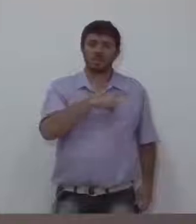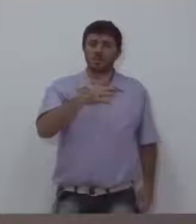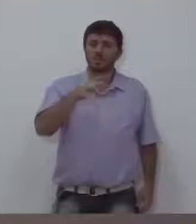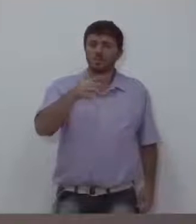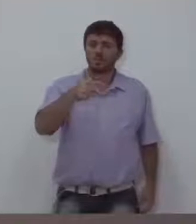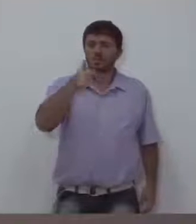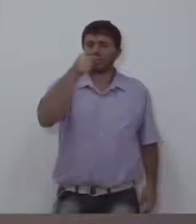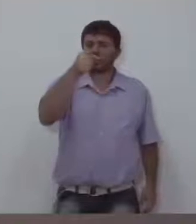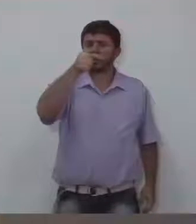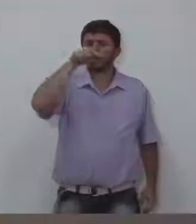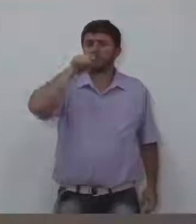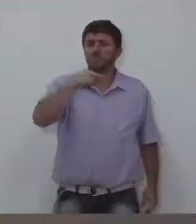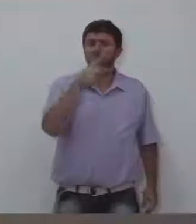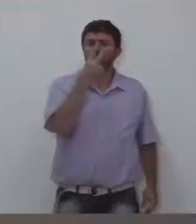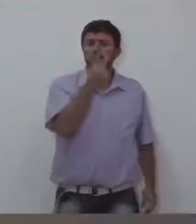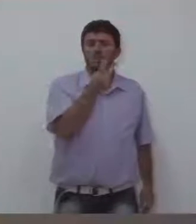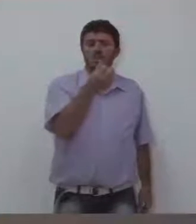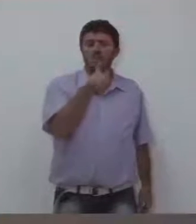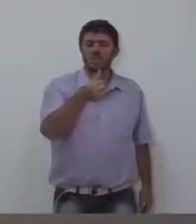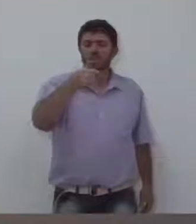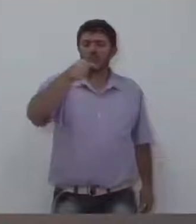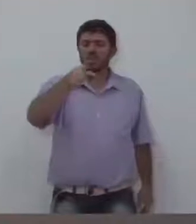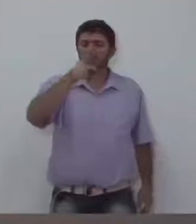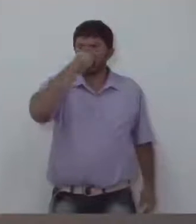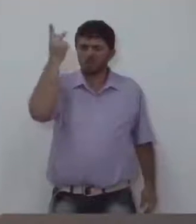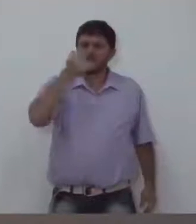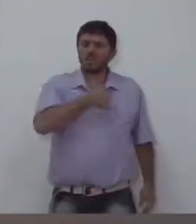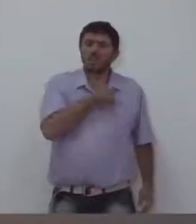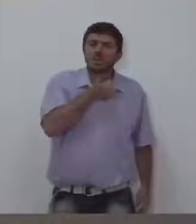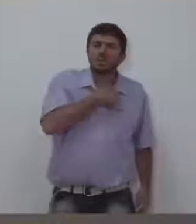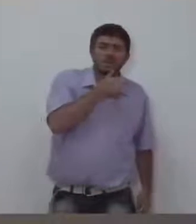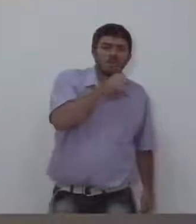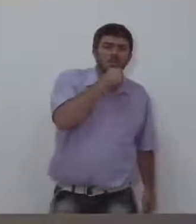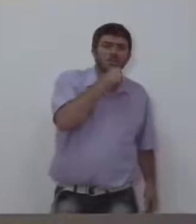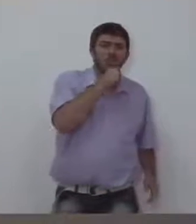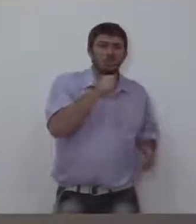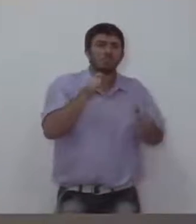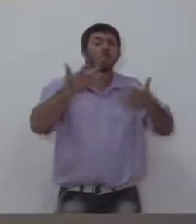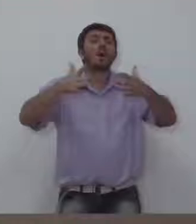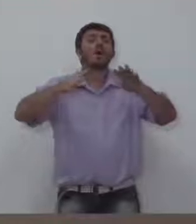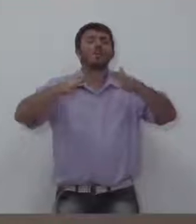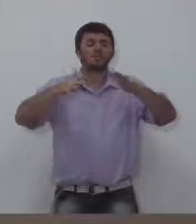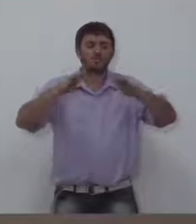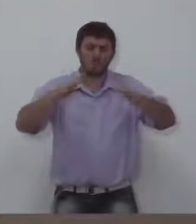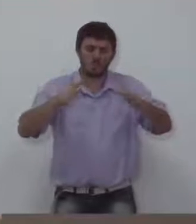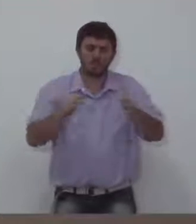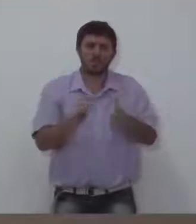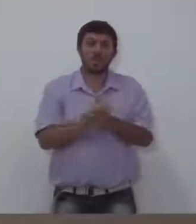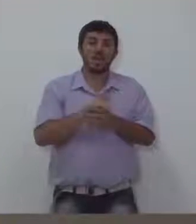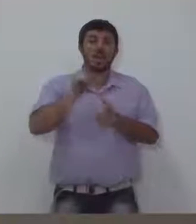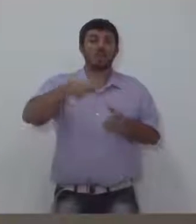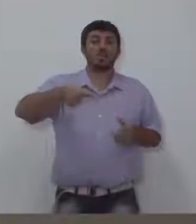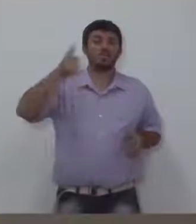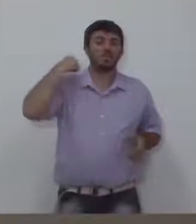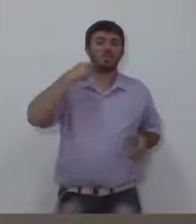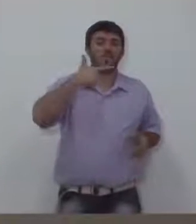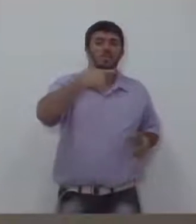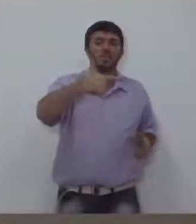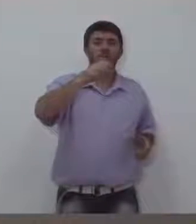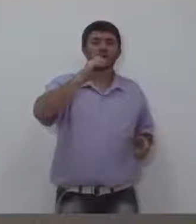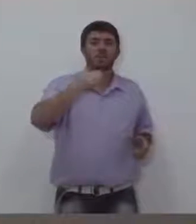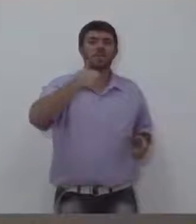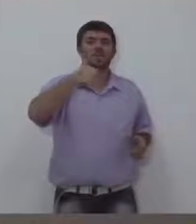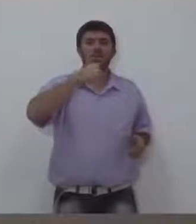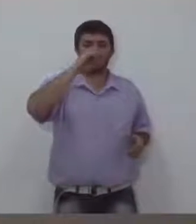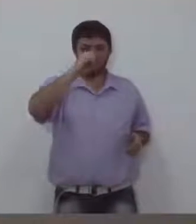7.267 idosos. Está defasado, mas é para a gente ter uma referência. Né? 7 mil idosos em 2010. Se a gente usar